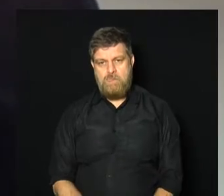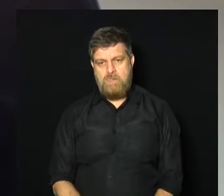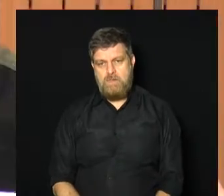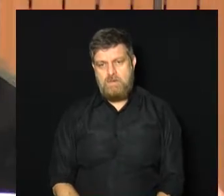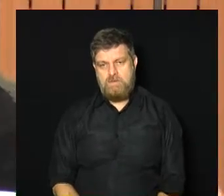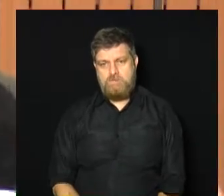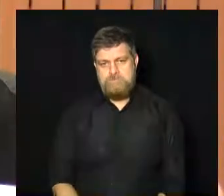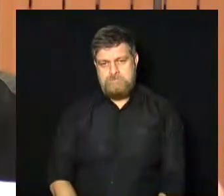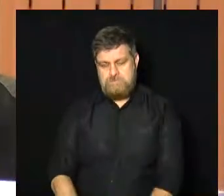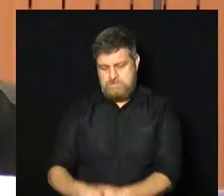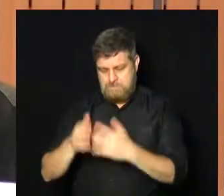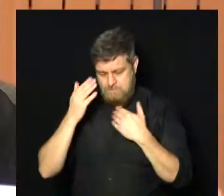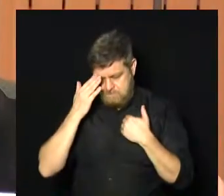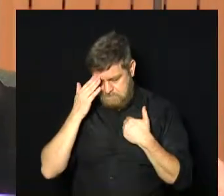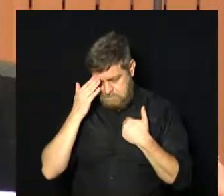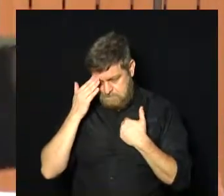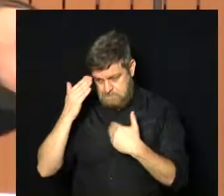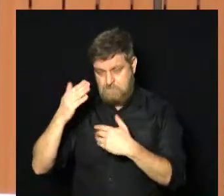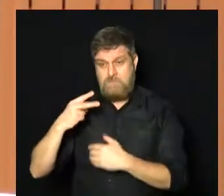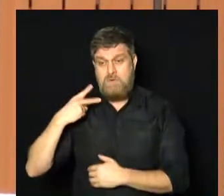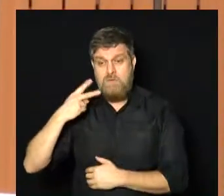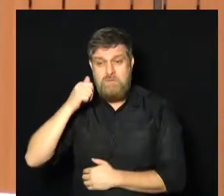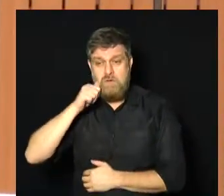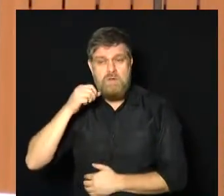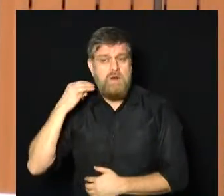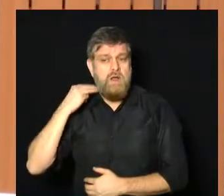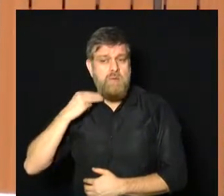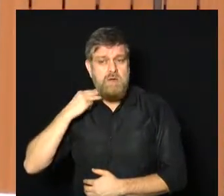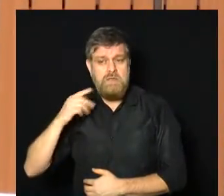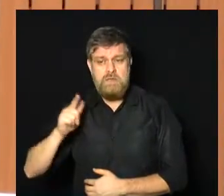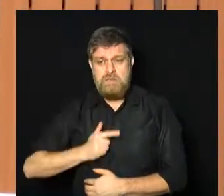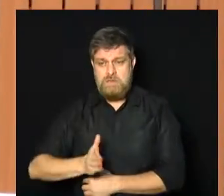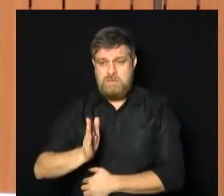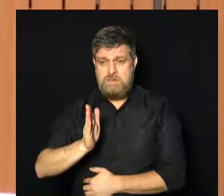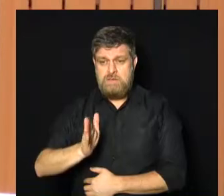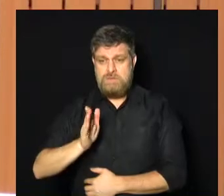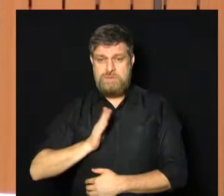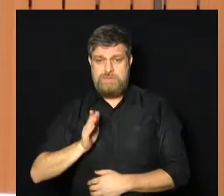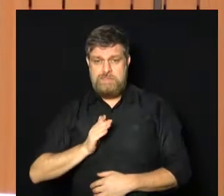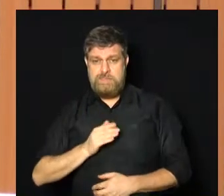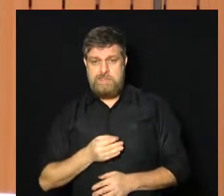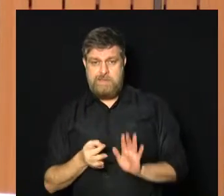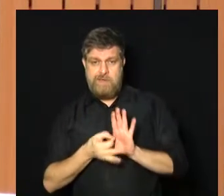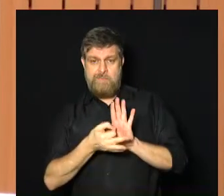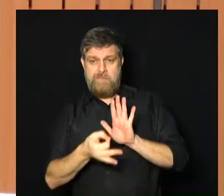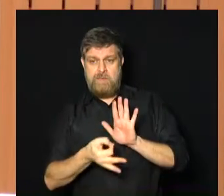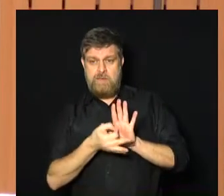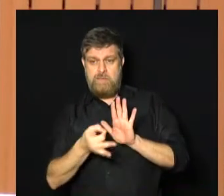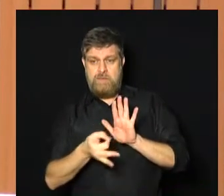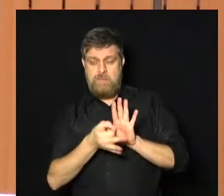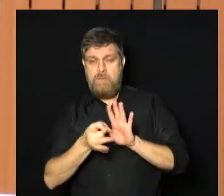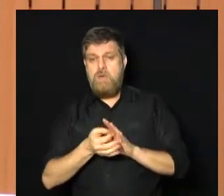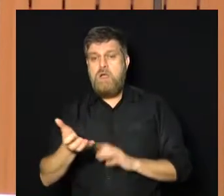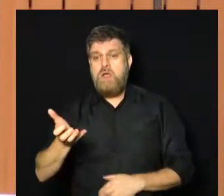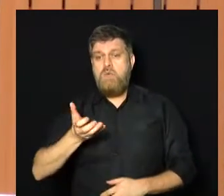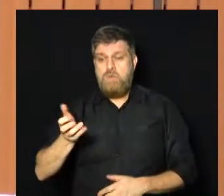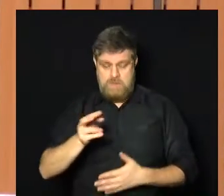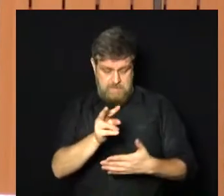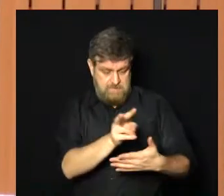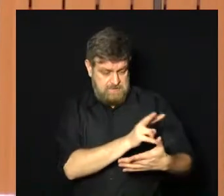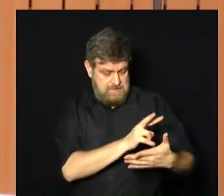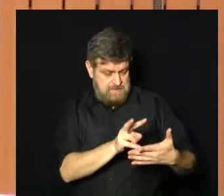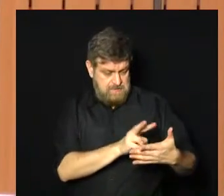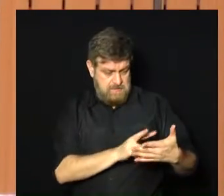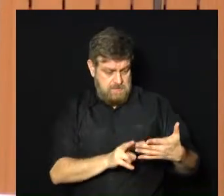Obrigado, vereadora Mariana Conte. Nós já estamos recebendo aqui algumas participações, eu queria fazer a leitura.